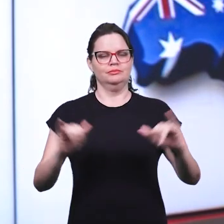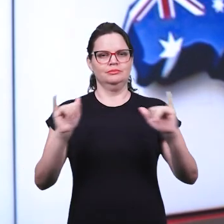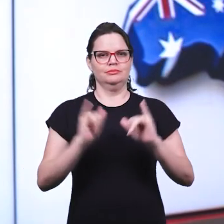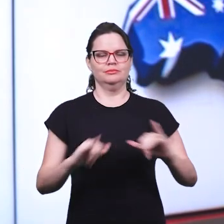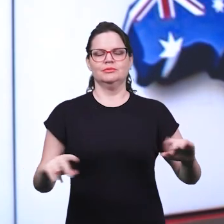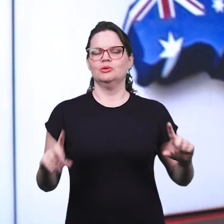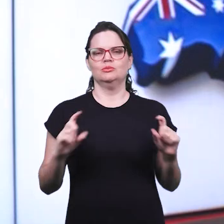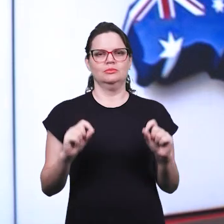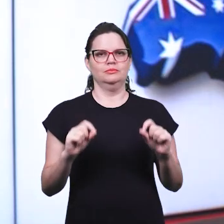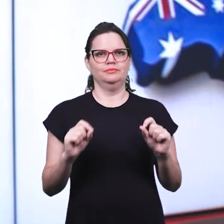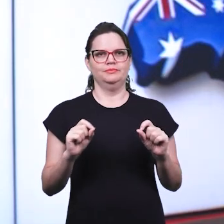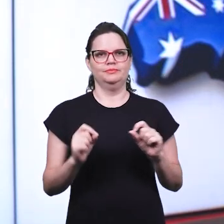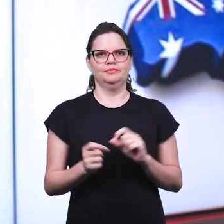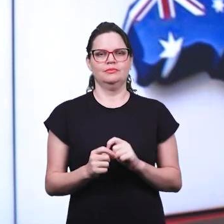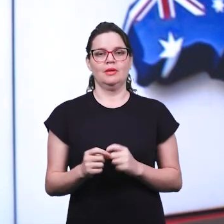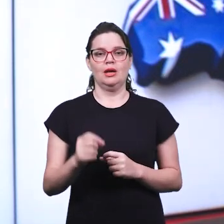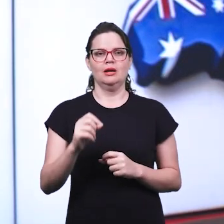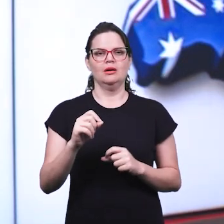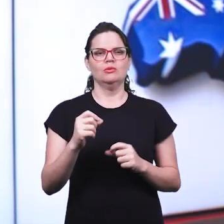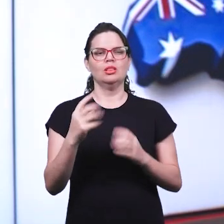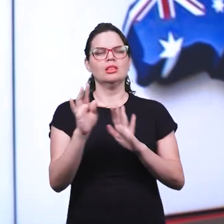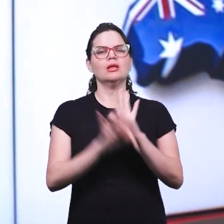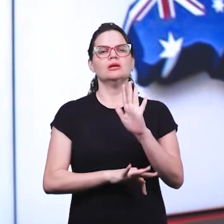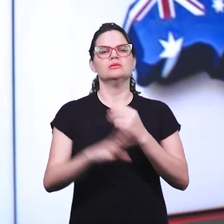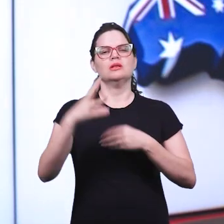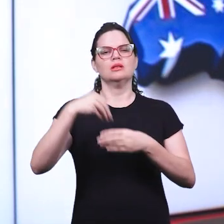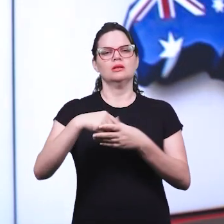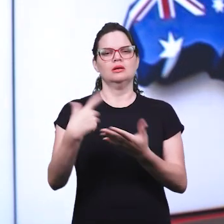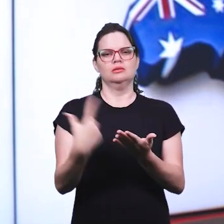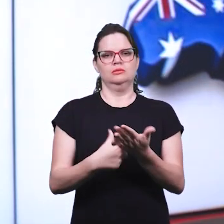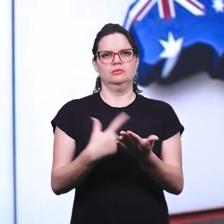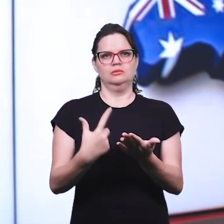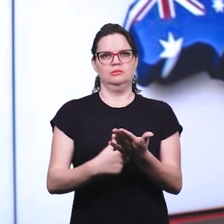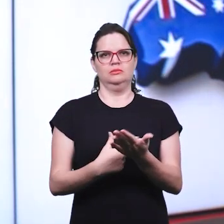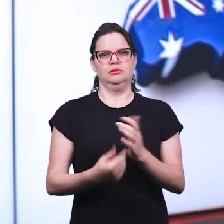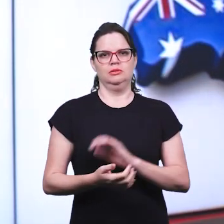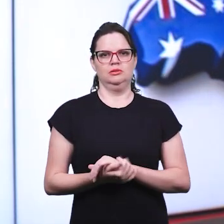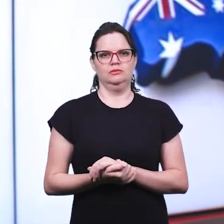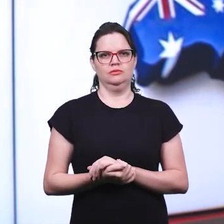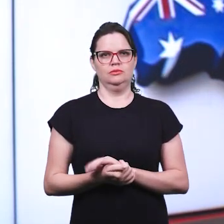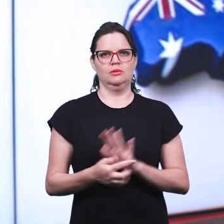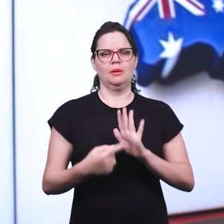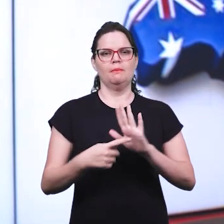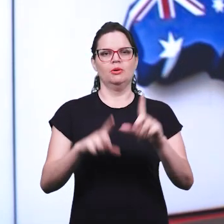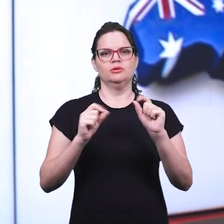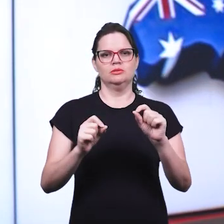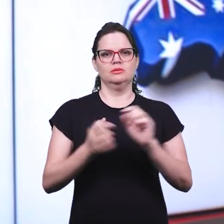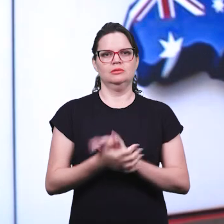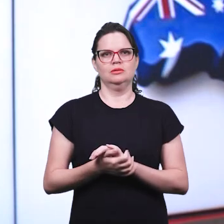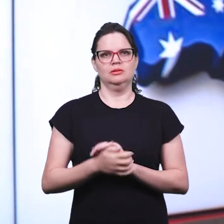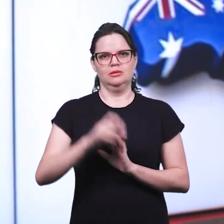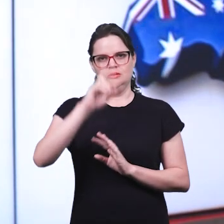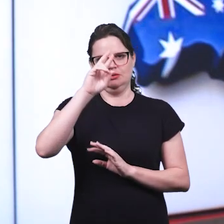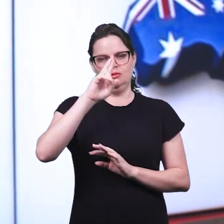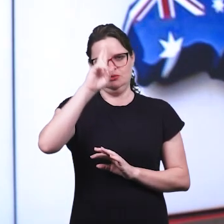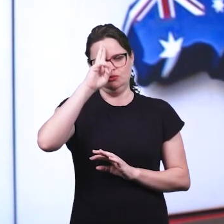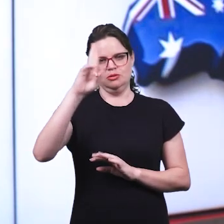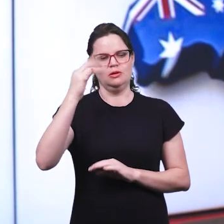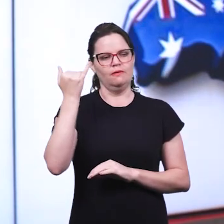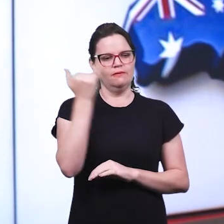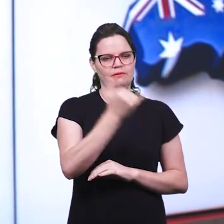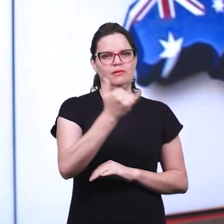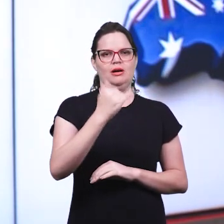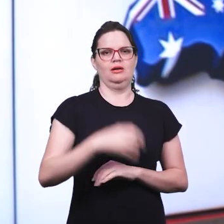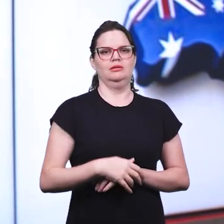compartilhar a obra é justamente aquele em que sete vezes o Senhor fala no livro de